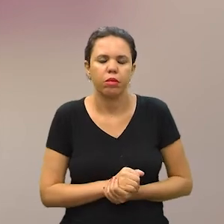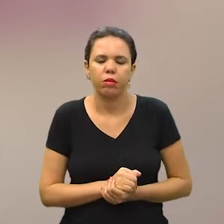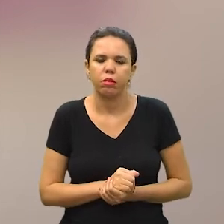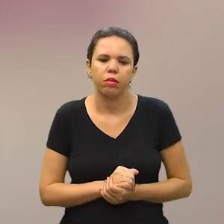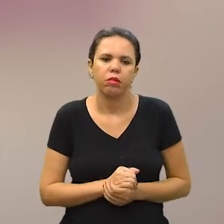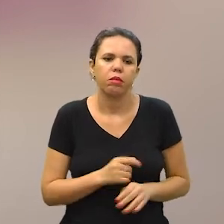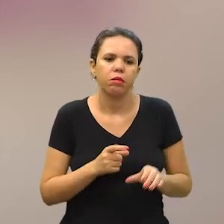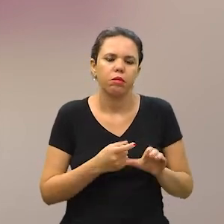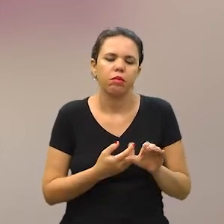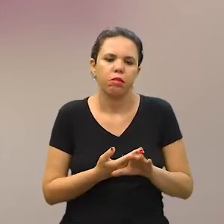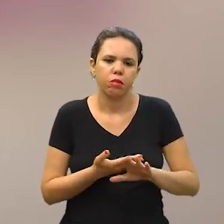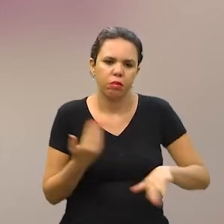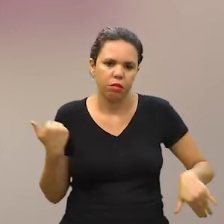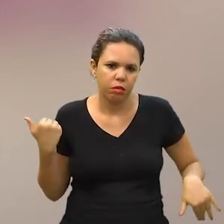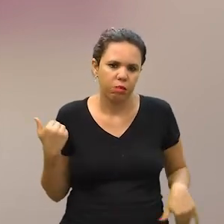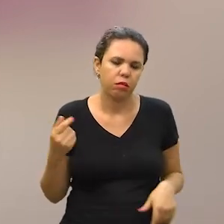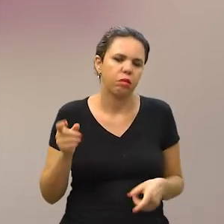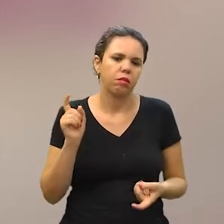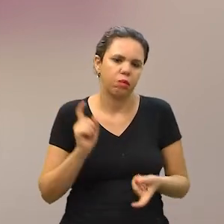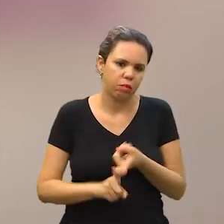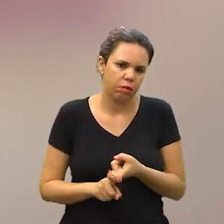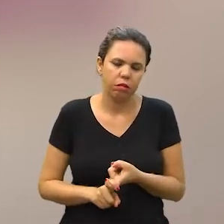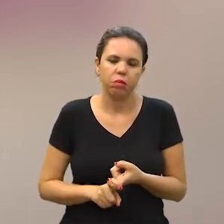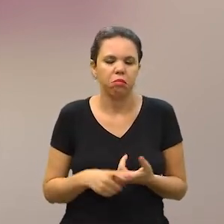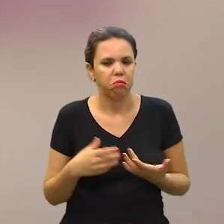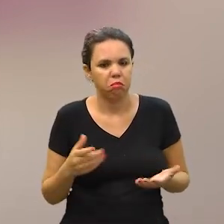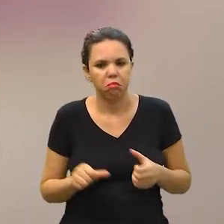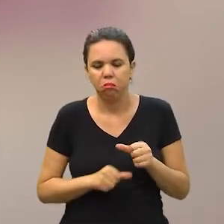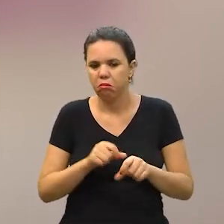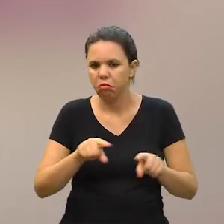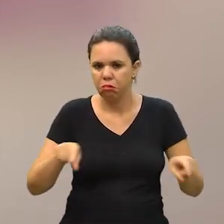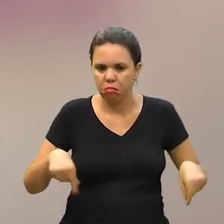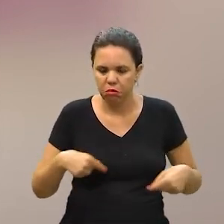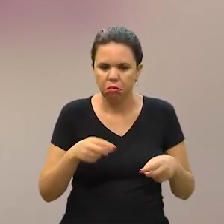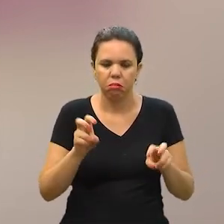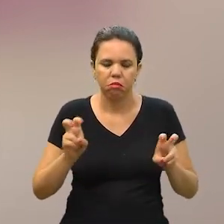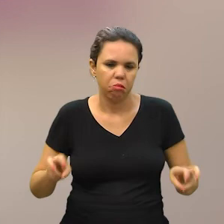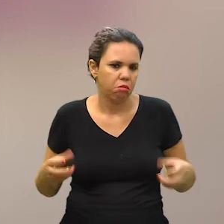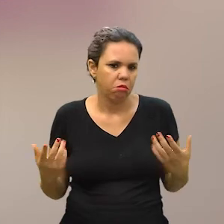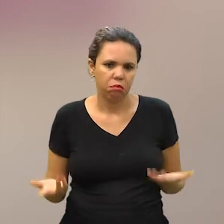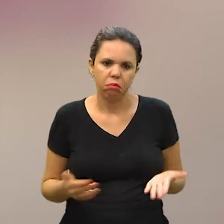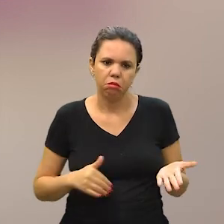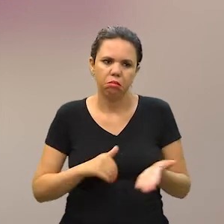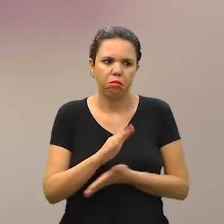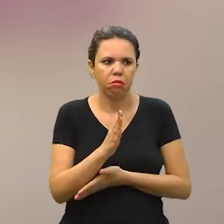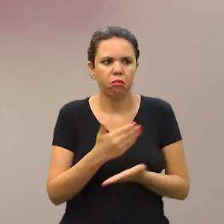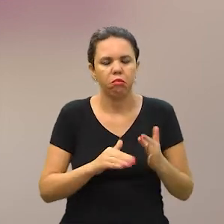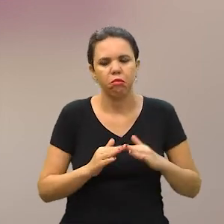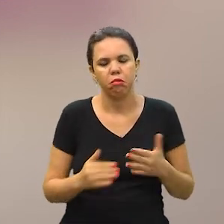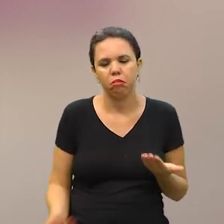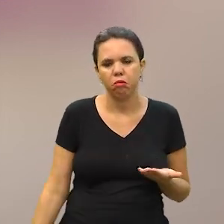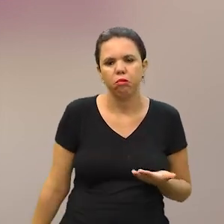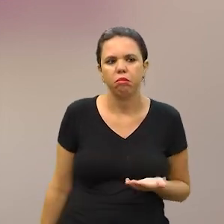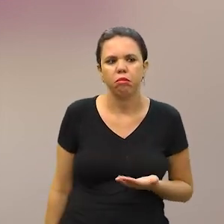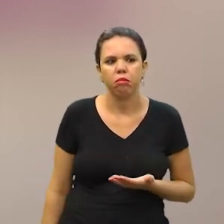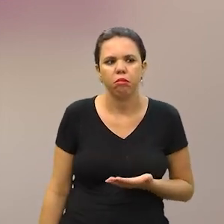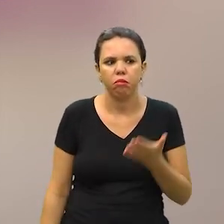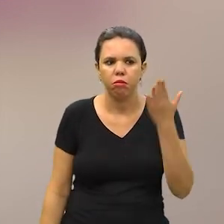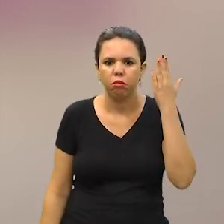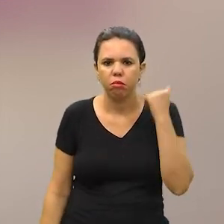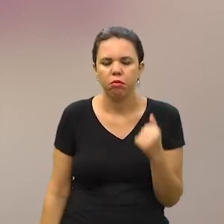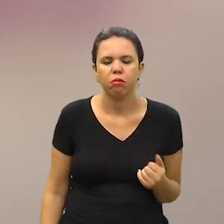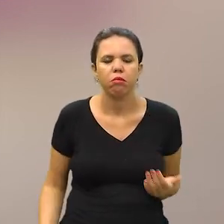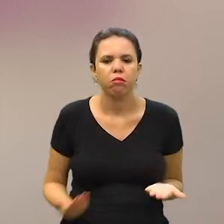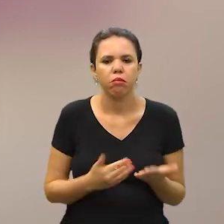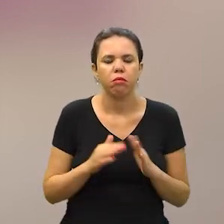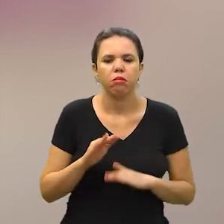está suspenso, vai levar uma advertência, muda de sala, né, expulsa, né? A gente sabe